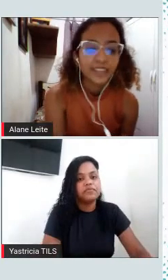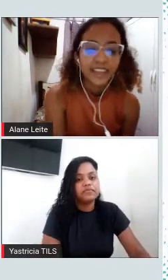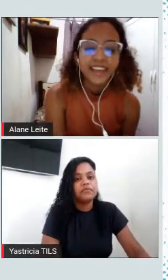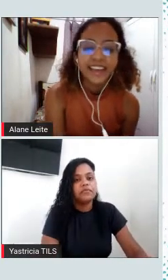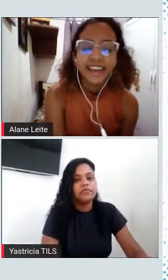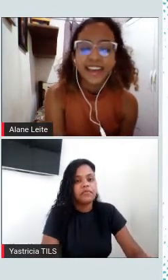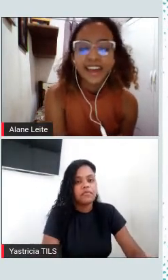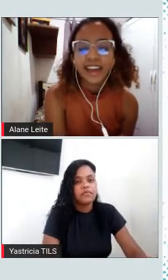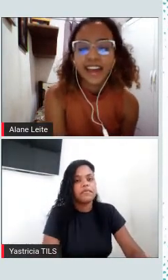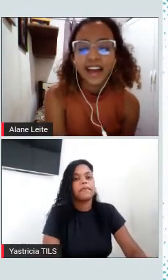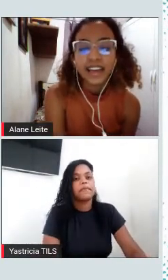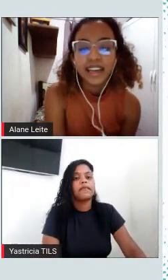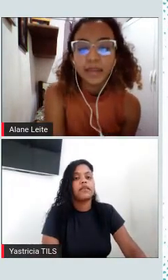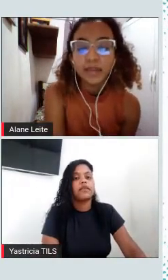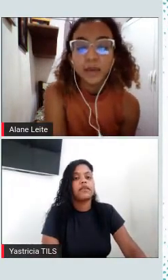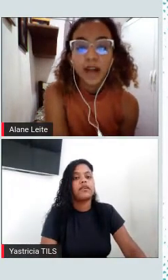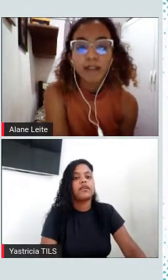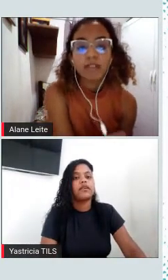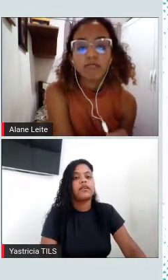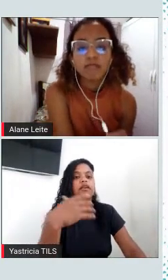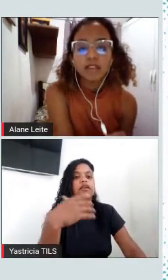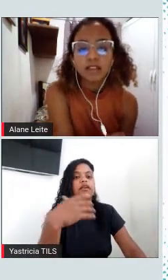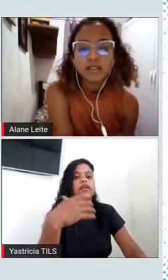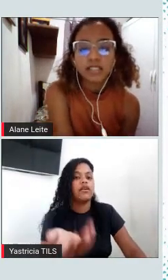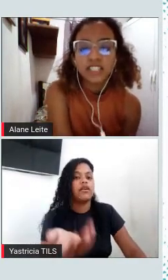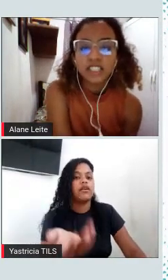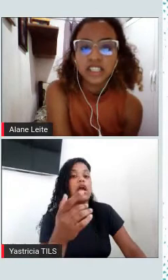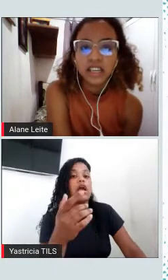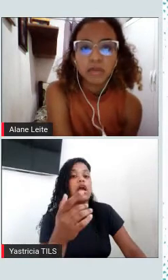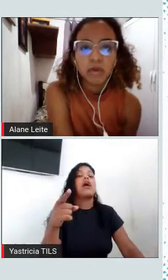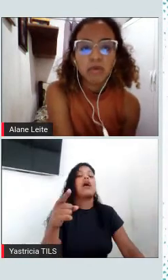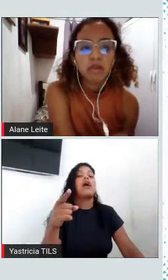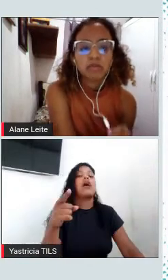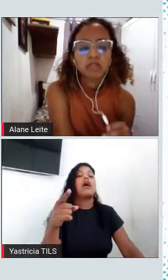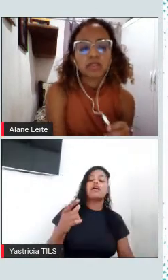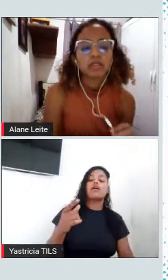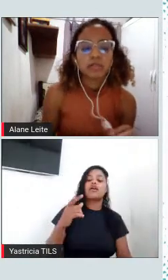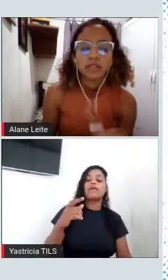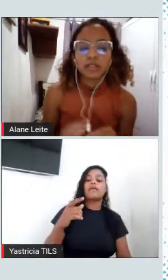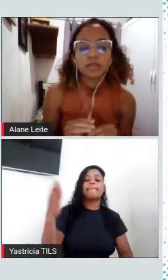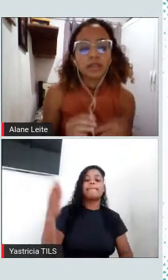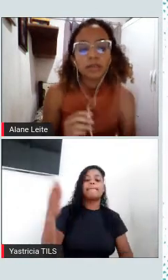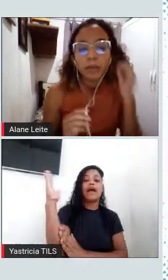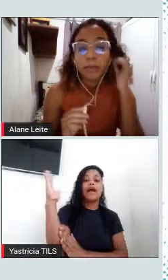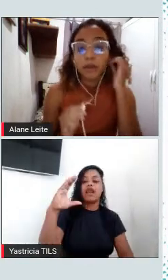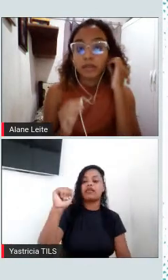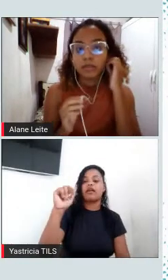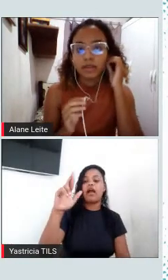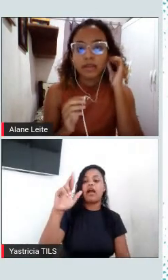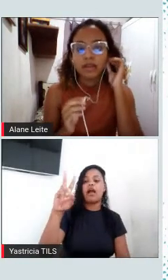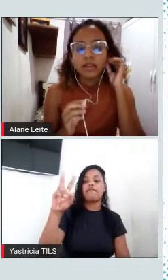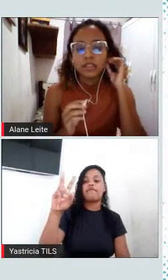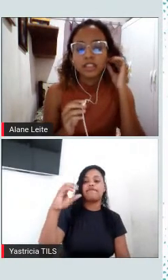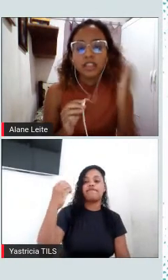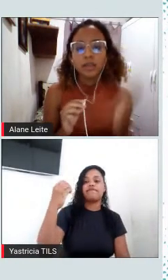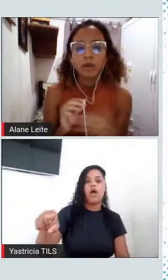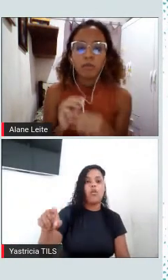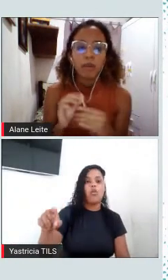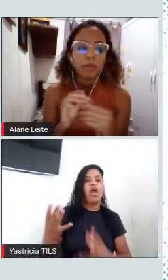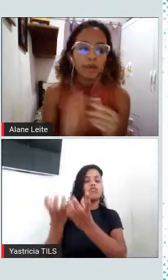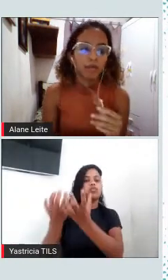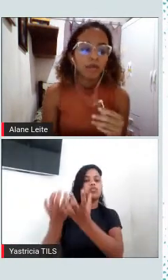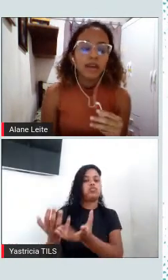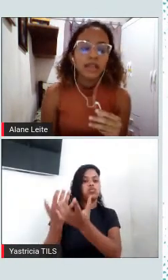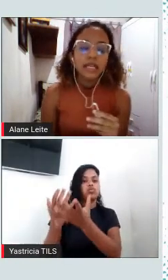bem. A queima do carvão. Quando a gente queima alguma coisa, por exemplo, queima um papel também. Se a gente